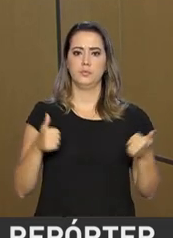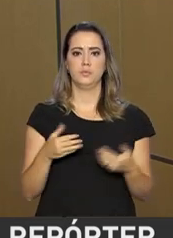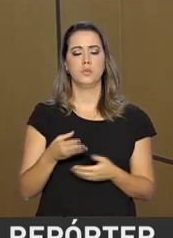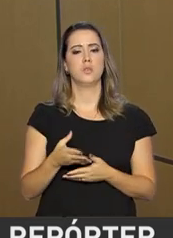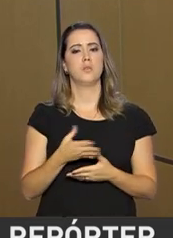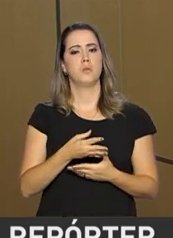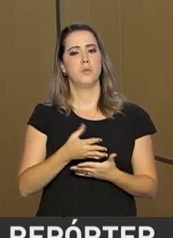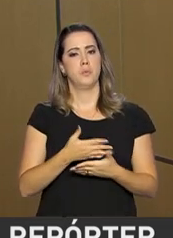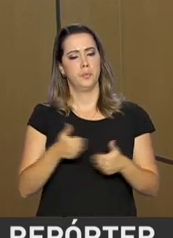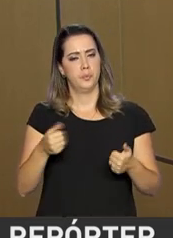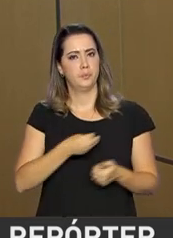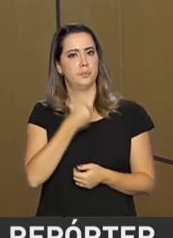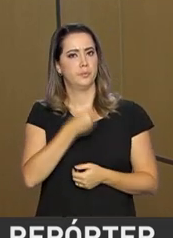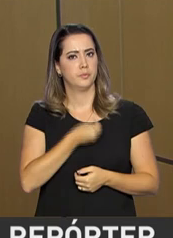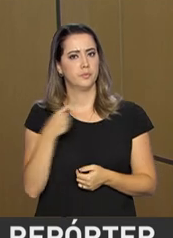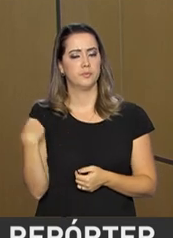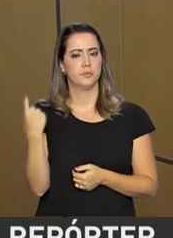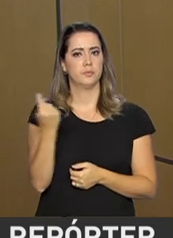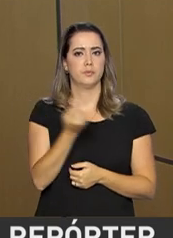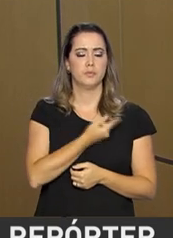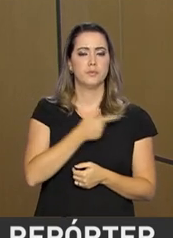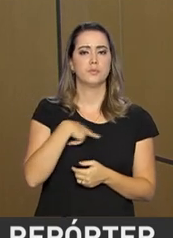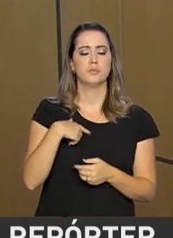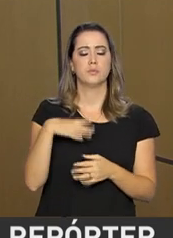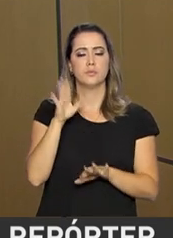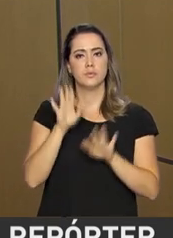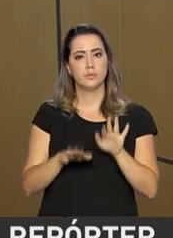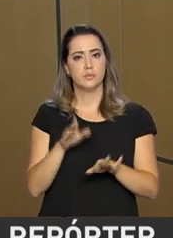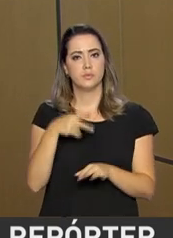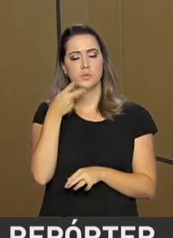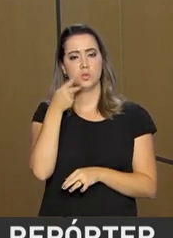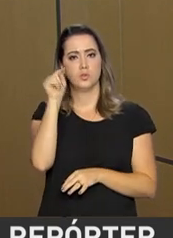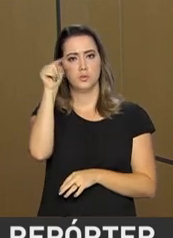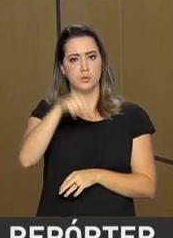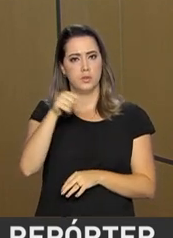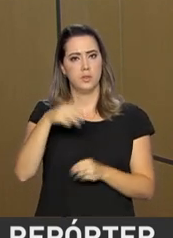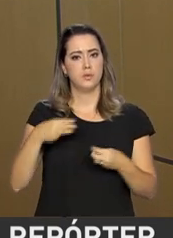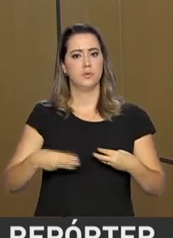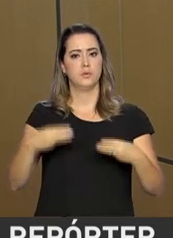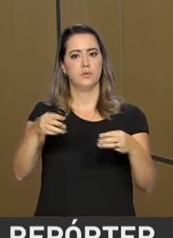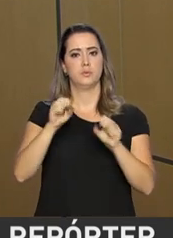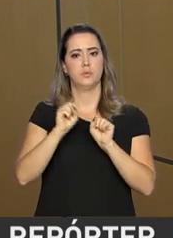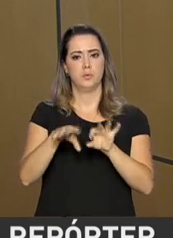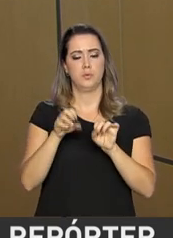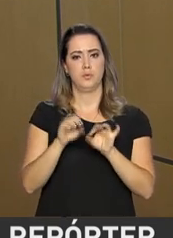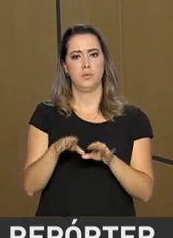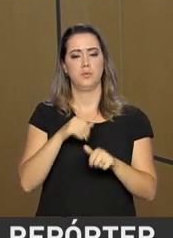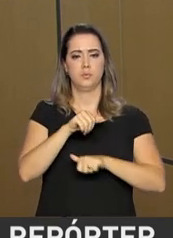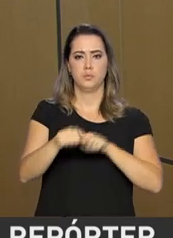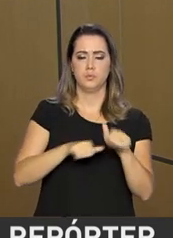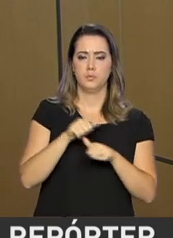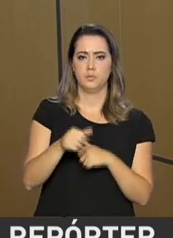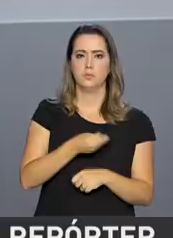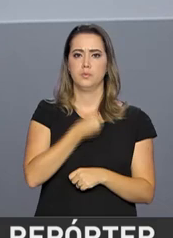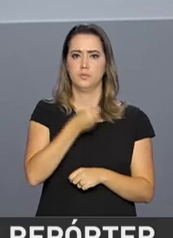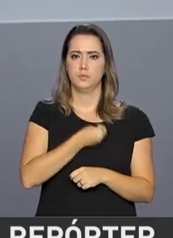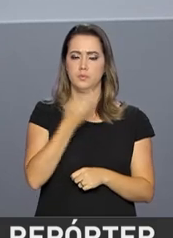melhorar a condição de vida. Então, como a gente geralmente costuma falar aqui dentro do MEC, é uma revolução na vida dessa